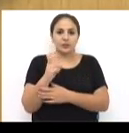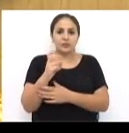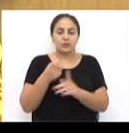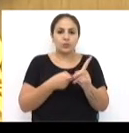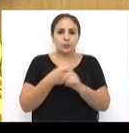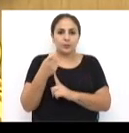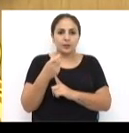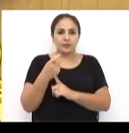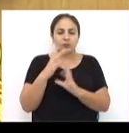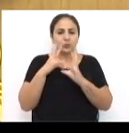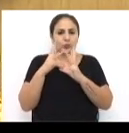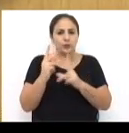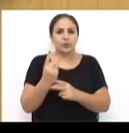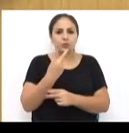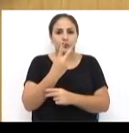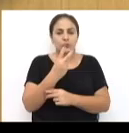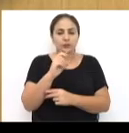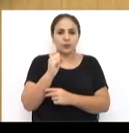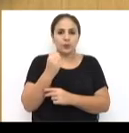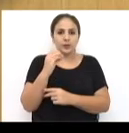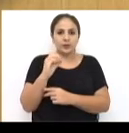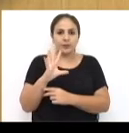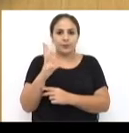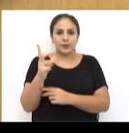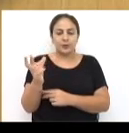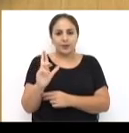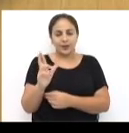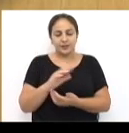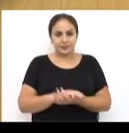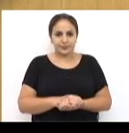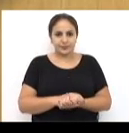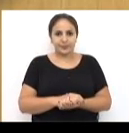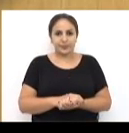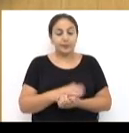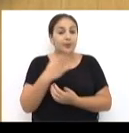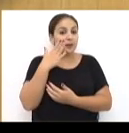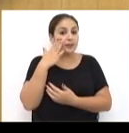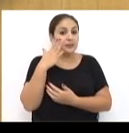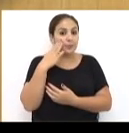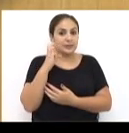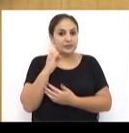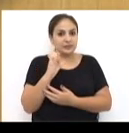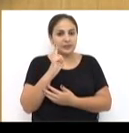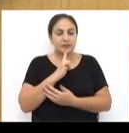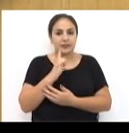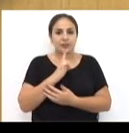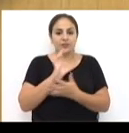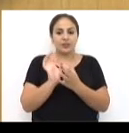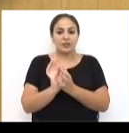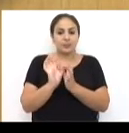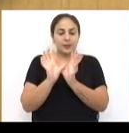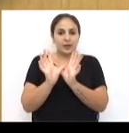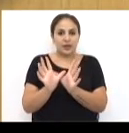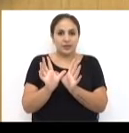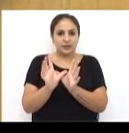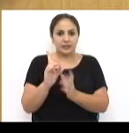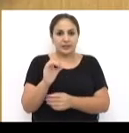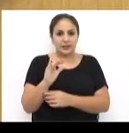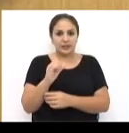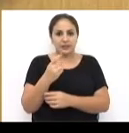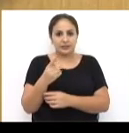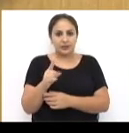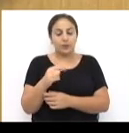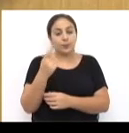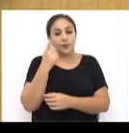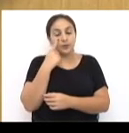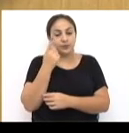mês, totalizando cerca de 280 milhões de reais. Para saber se teve a declaração liberada, o contribuinte